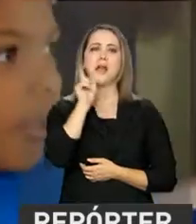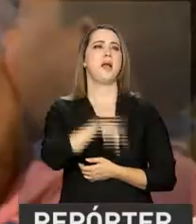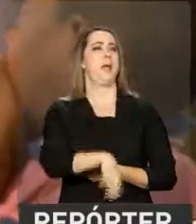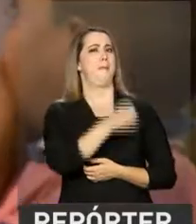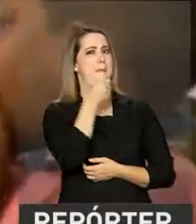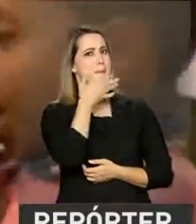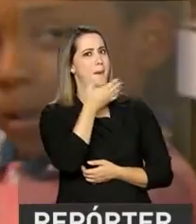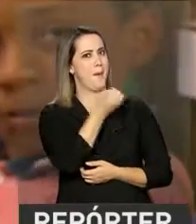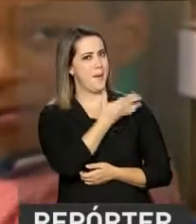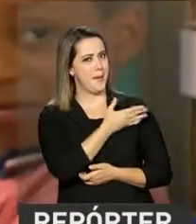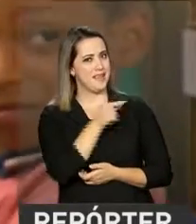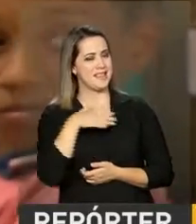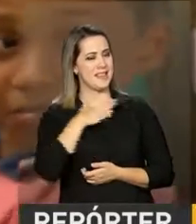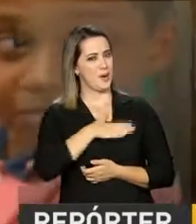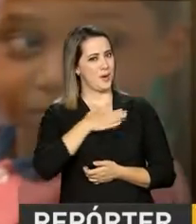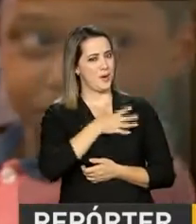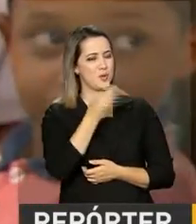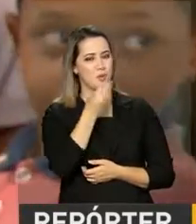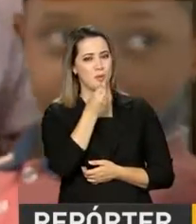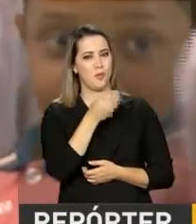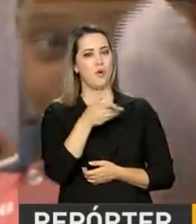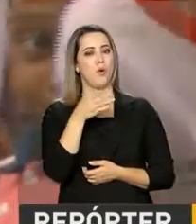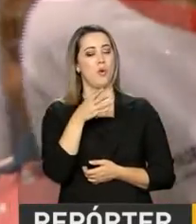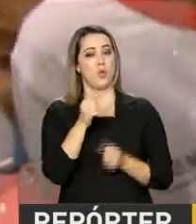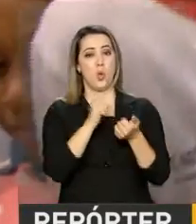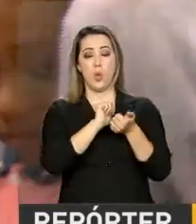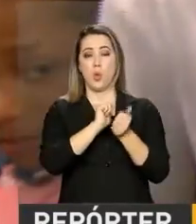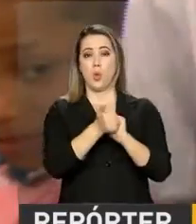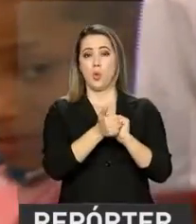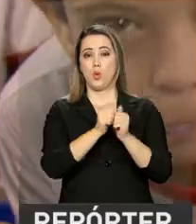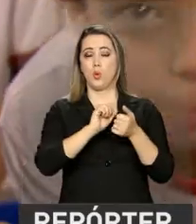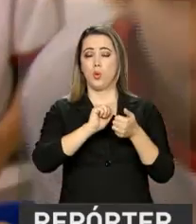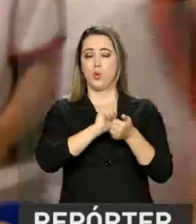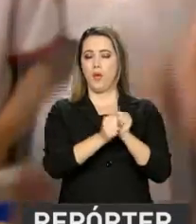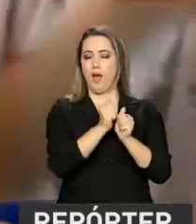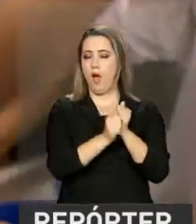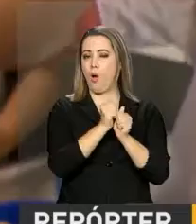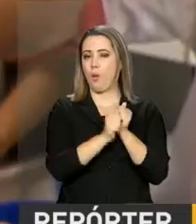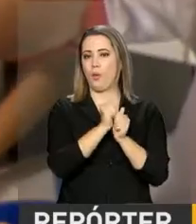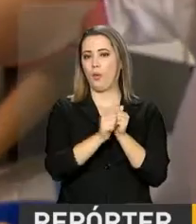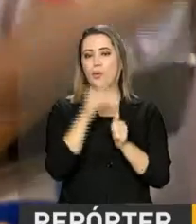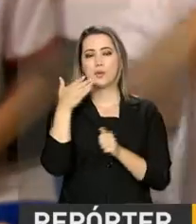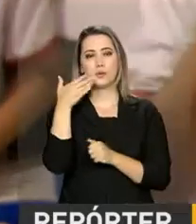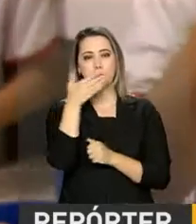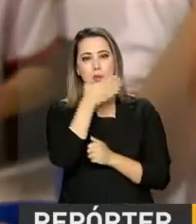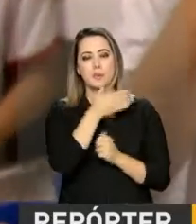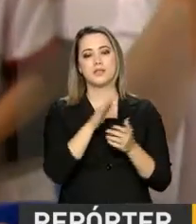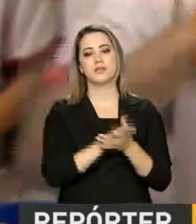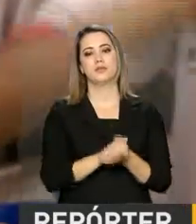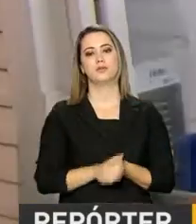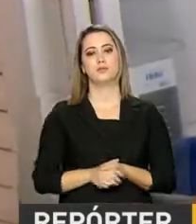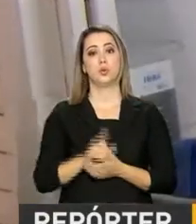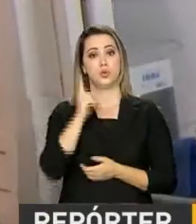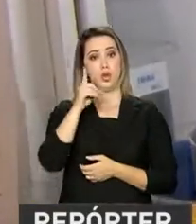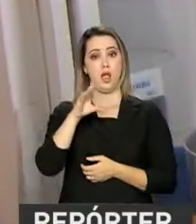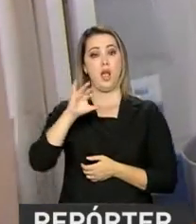eu gosto muito da ideia que é sempre com muito amor onde eu comer uma sandes